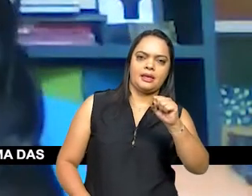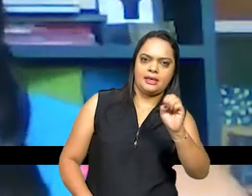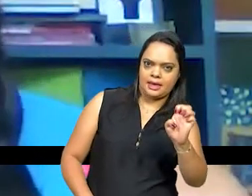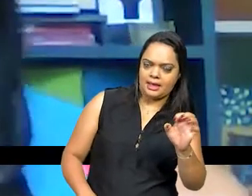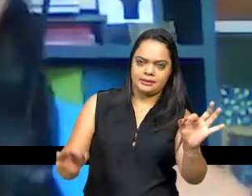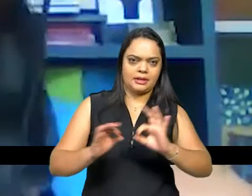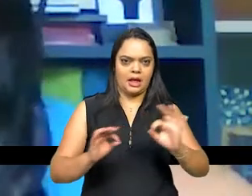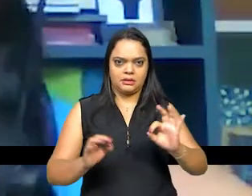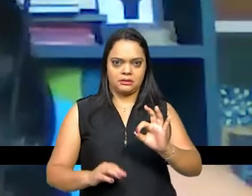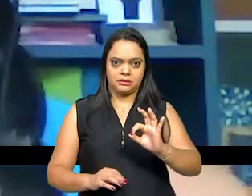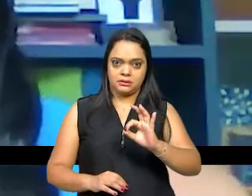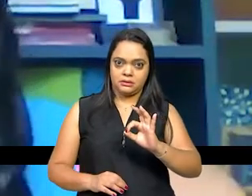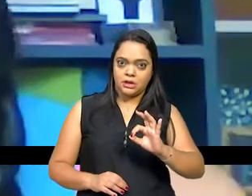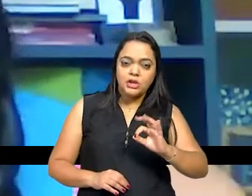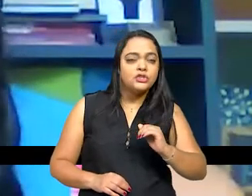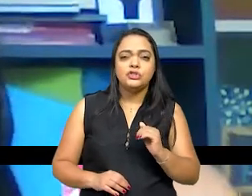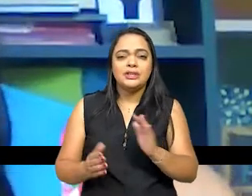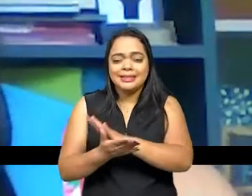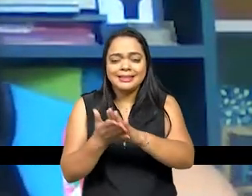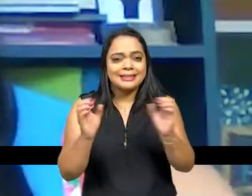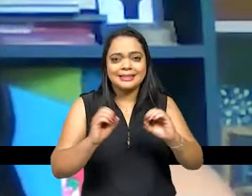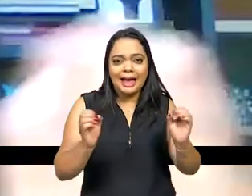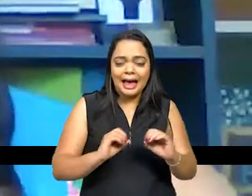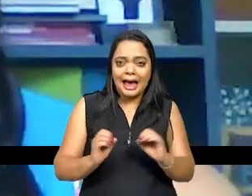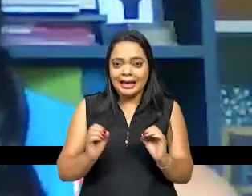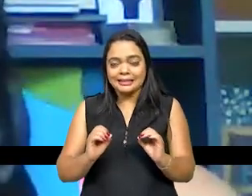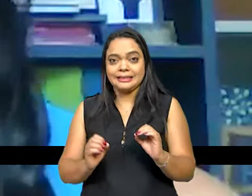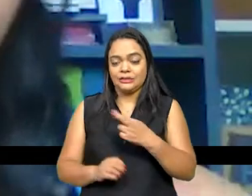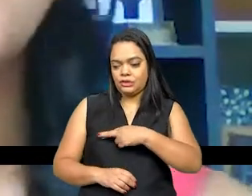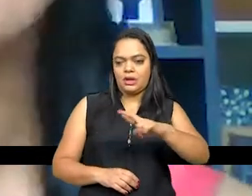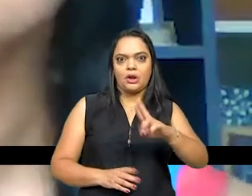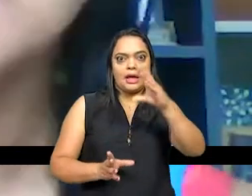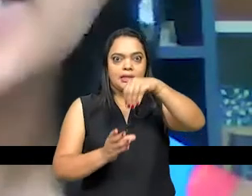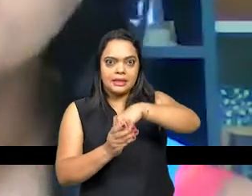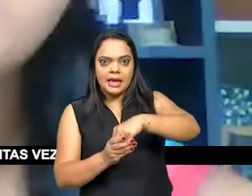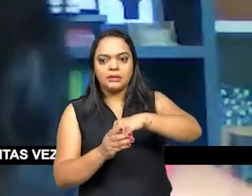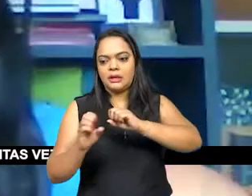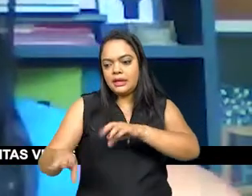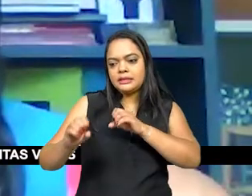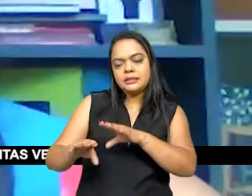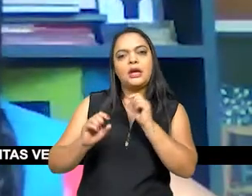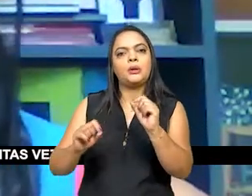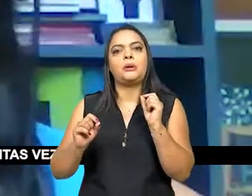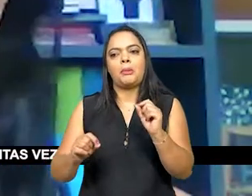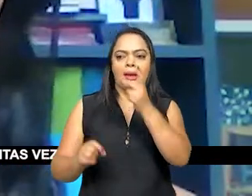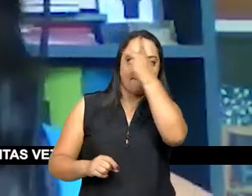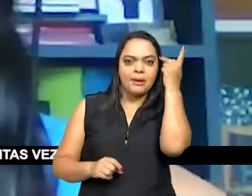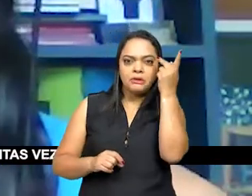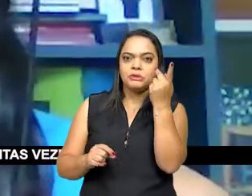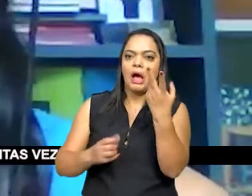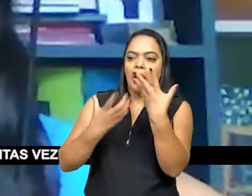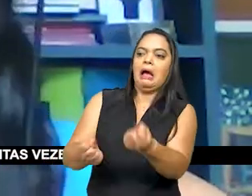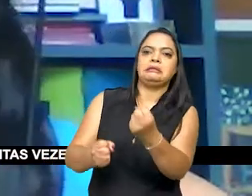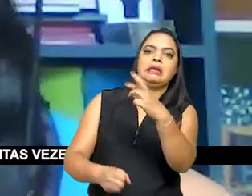das religiões, nem da católica. Eles não estão lá fazendo a catequese para crismar, né, e nem fazer a primeira comunhão. Não é isso,